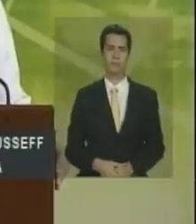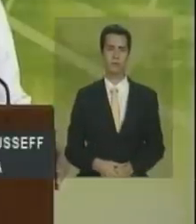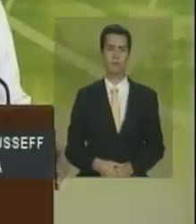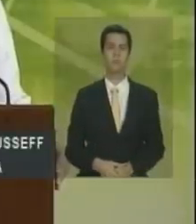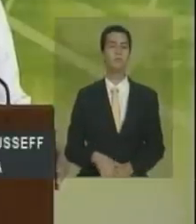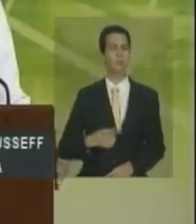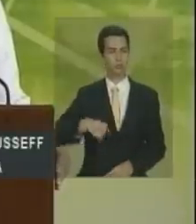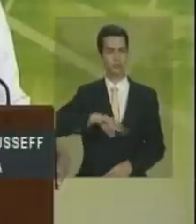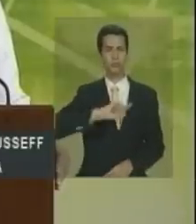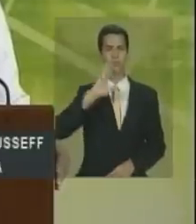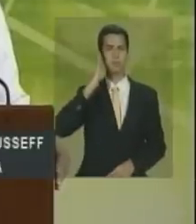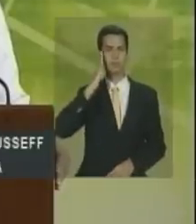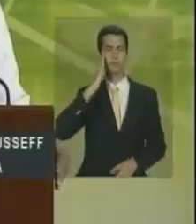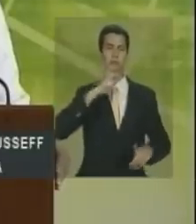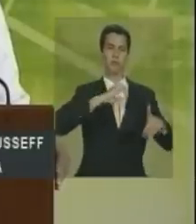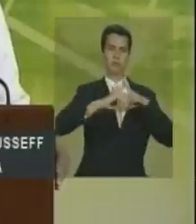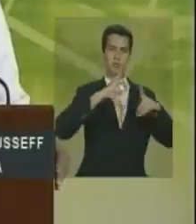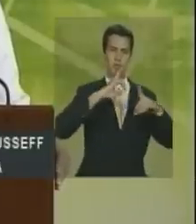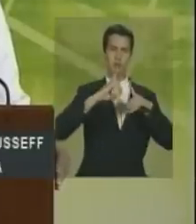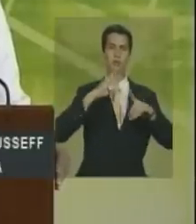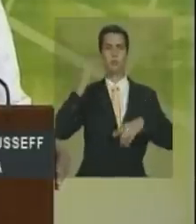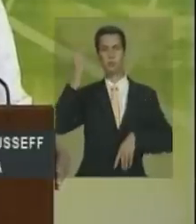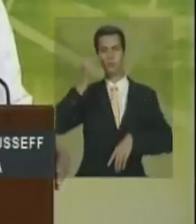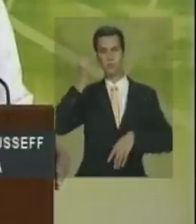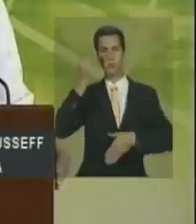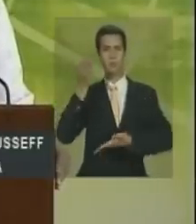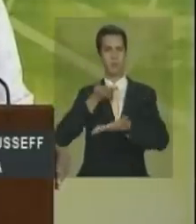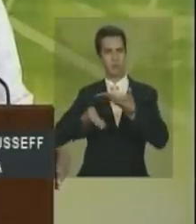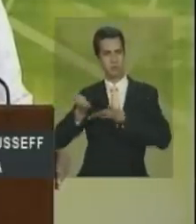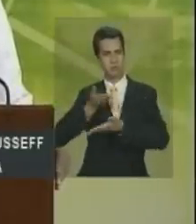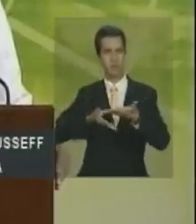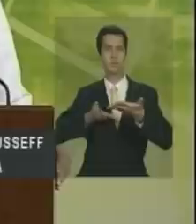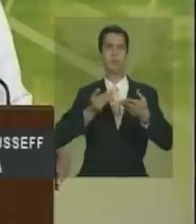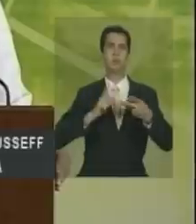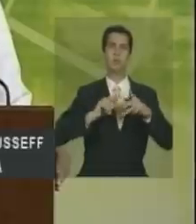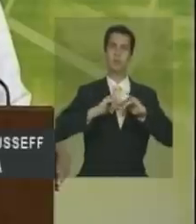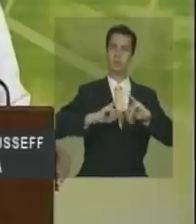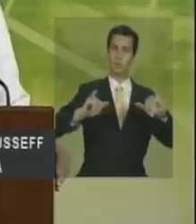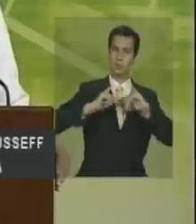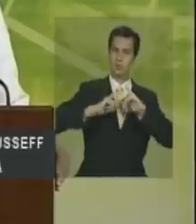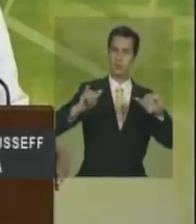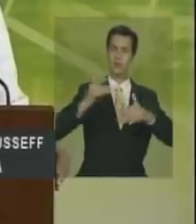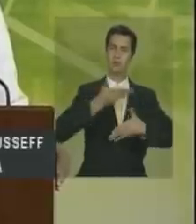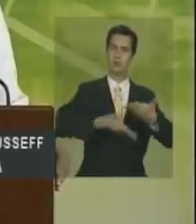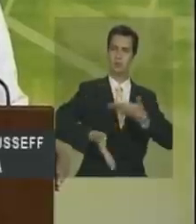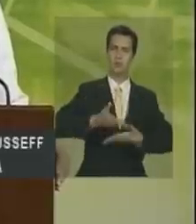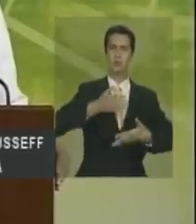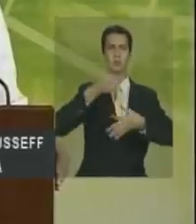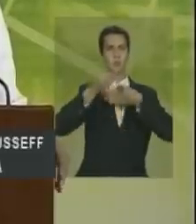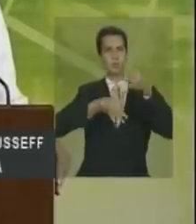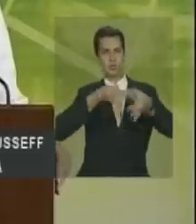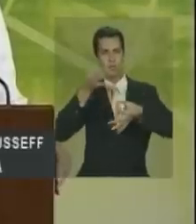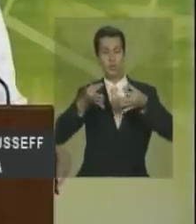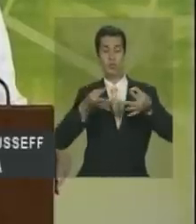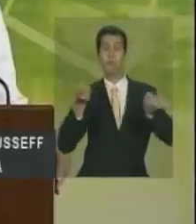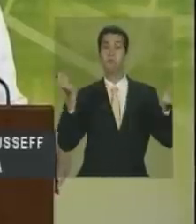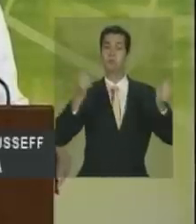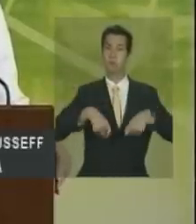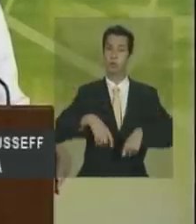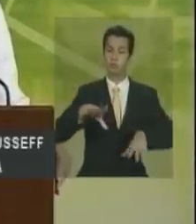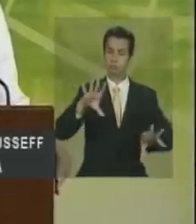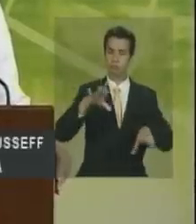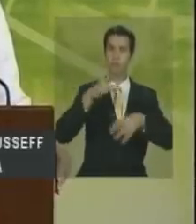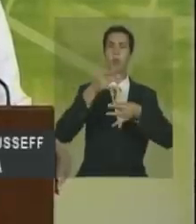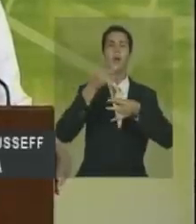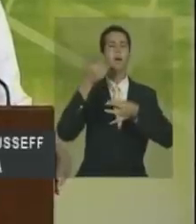de informações, o compartilhamento de experiências, diagnósticos, sugestões, vão nos fazer